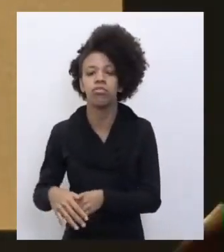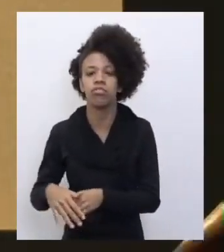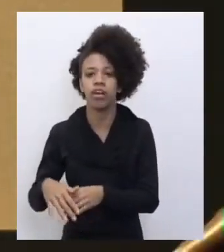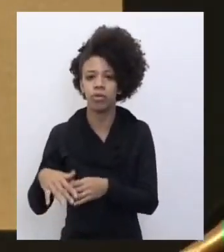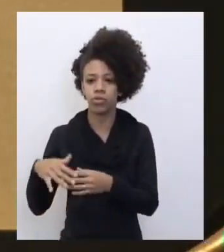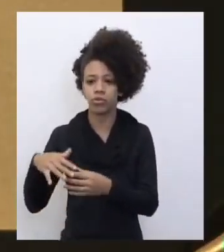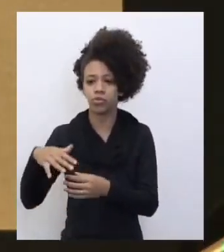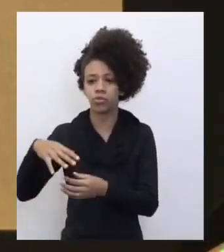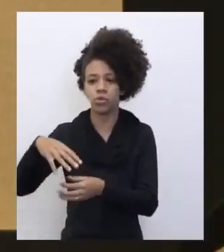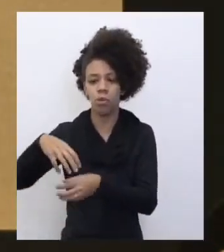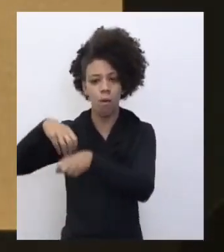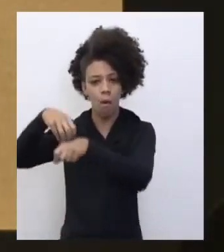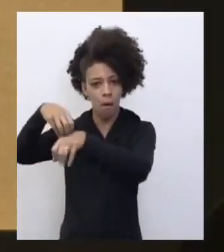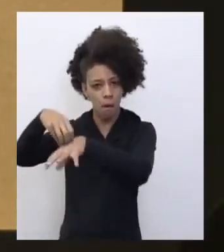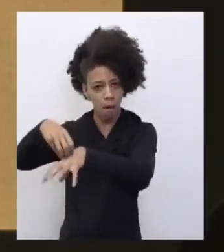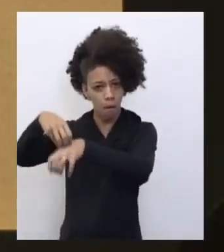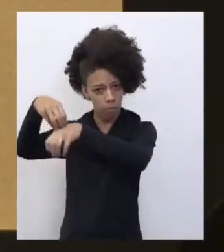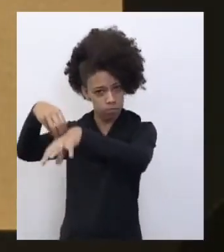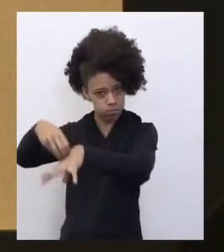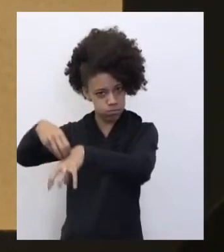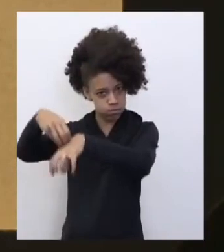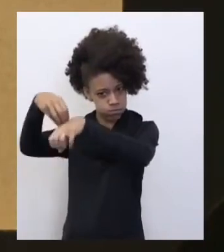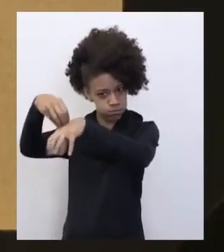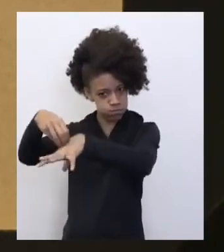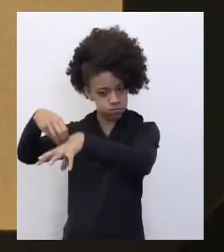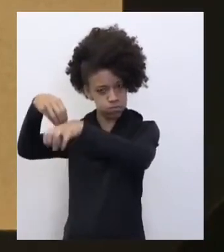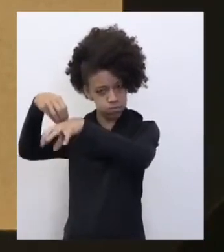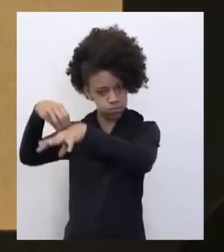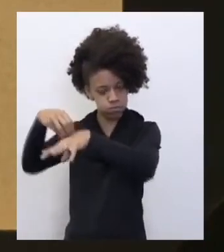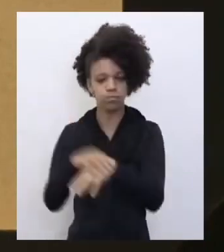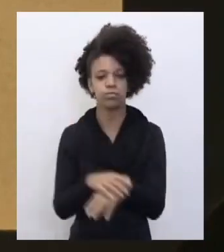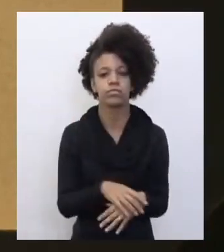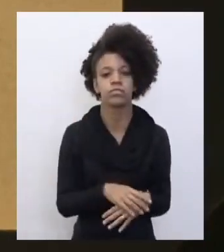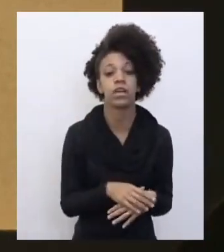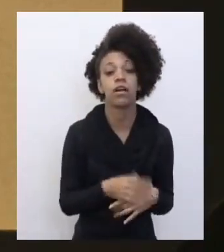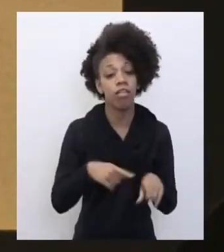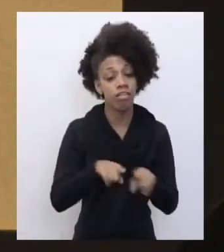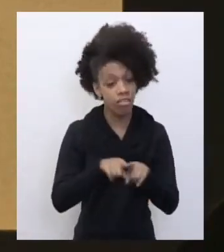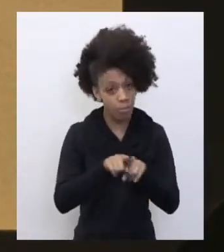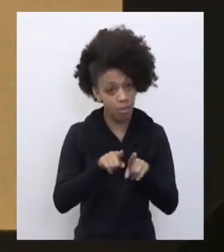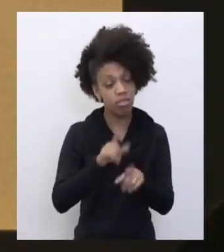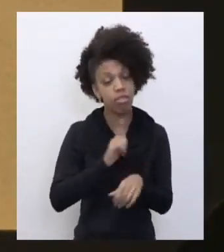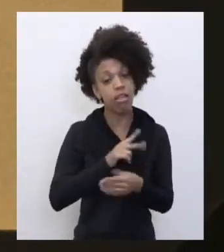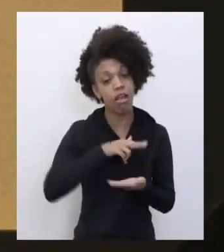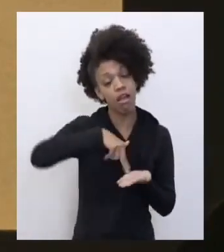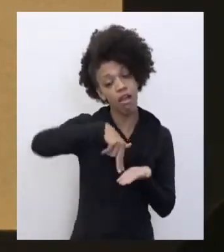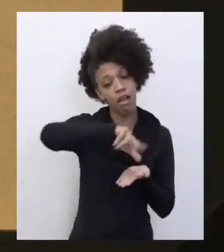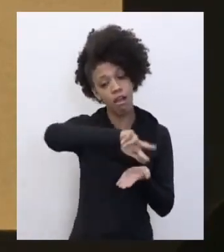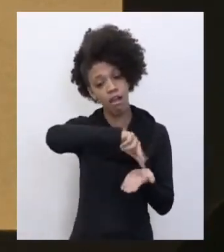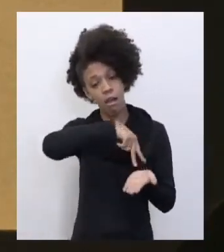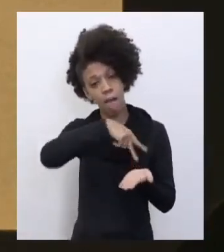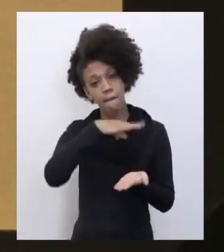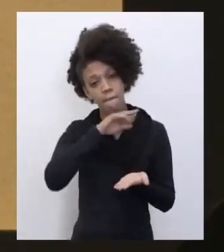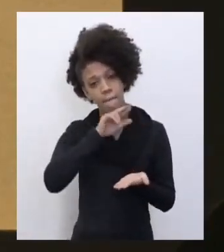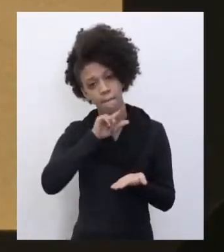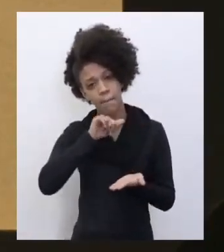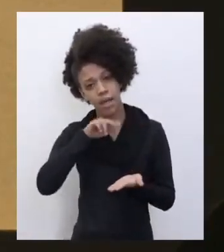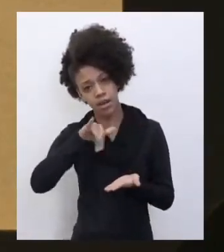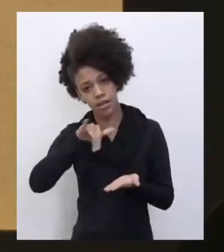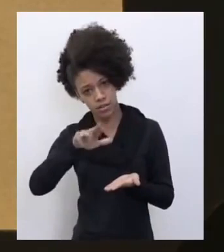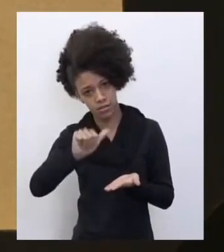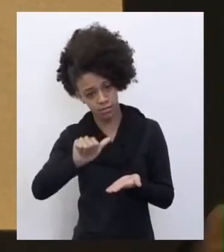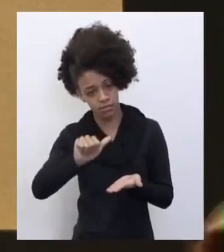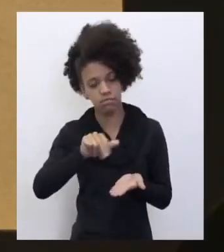mais uma, ó, que é a bailarina. A bailarina pode ir girando, dançando, só pra gente demonstrar, tá,